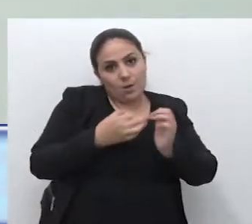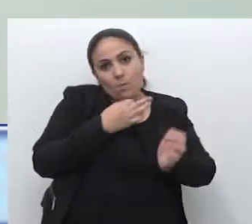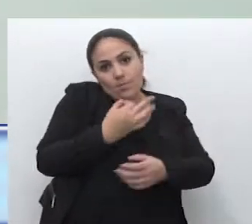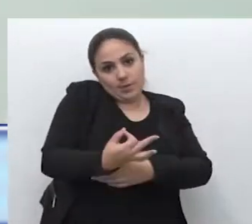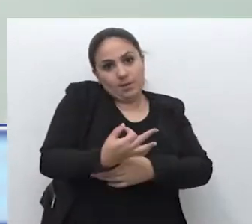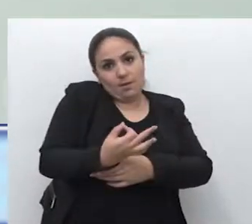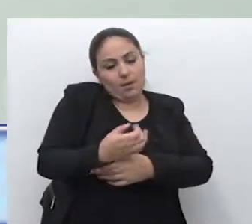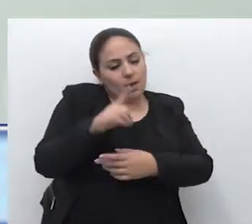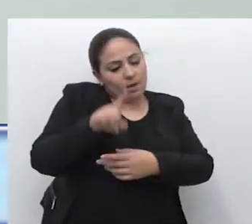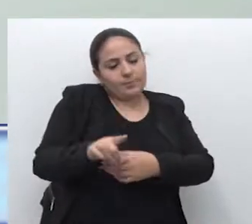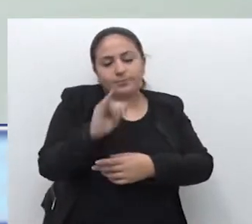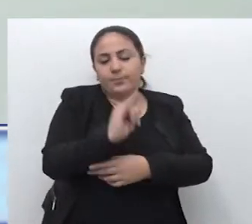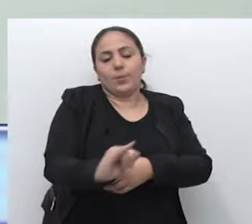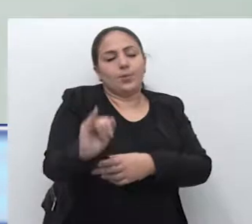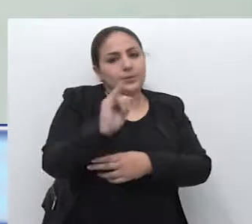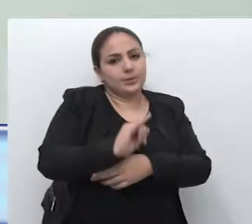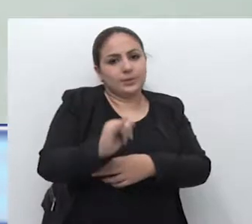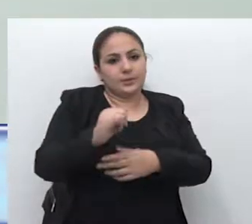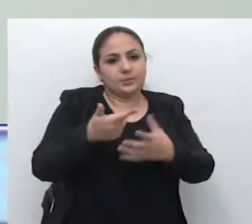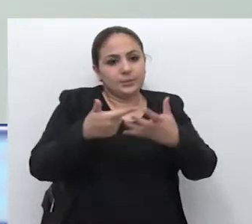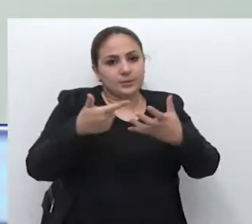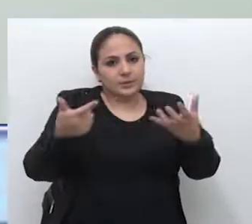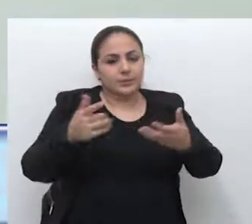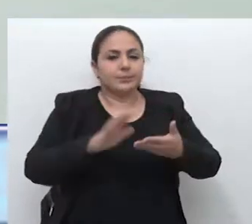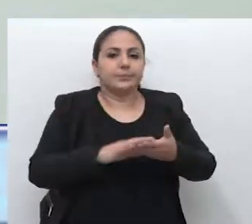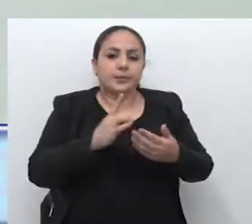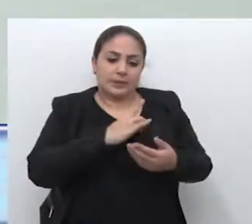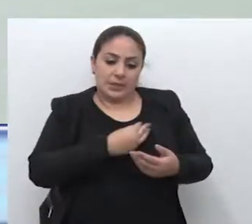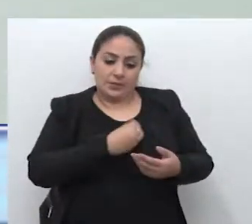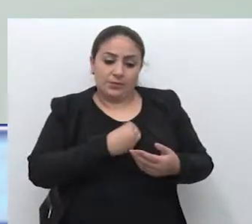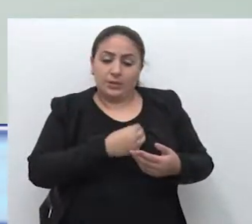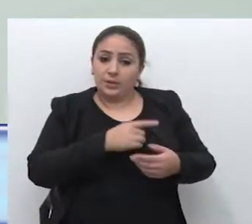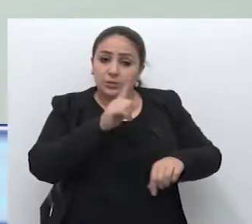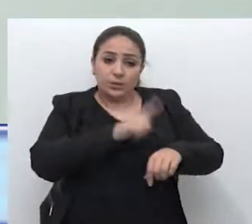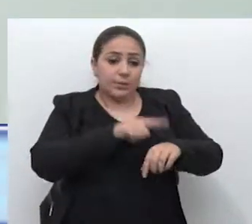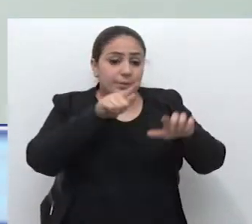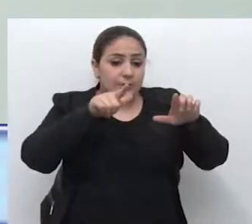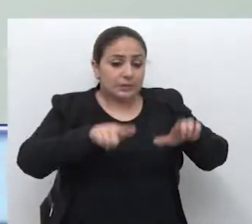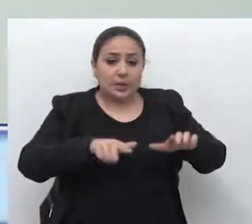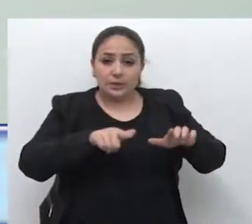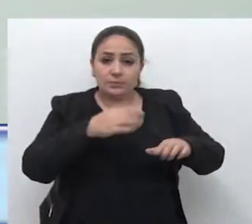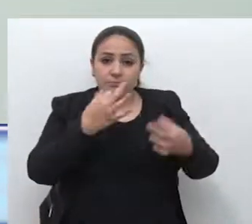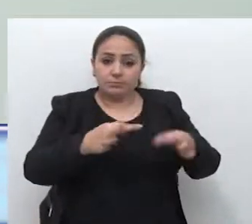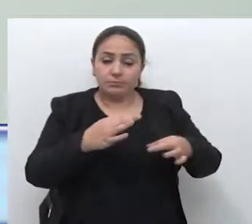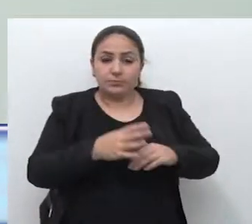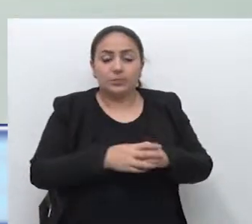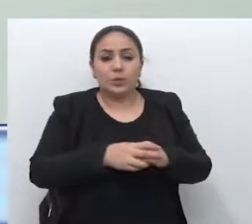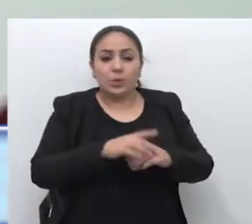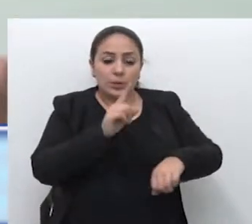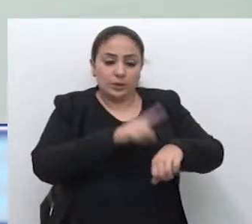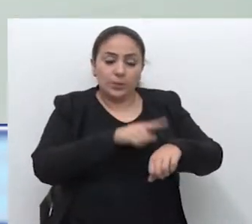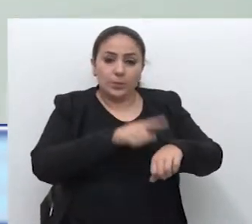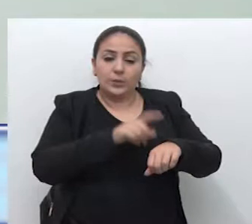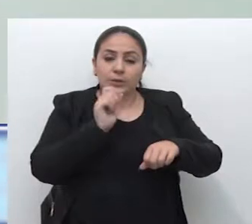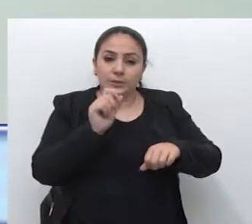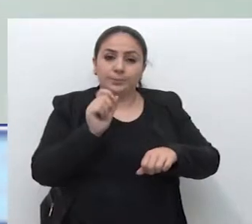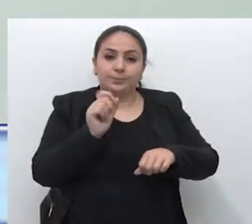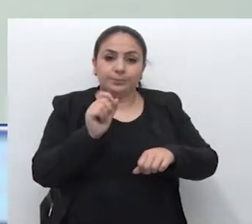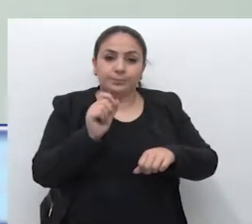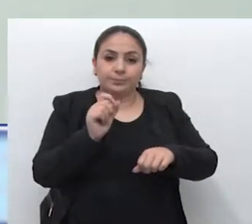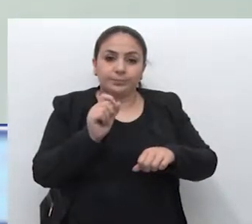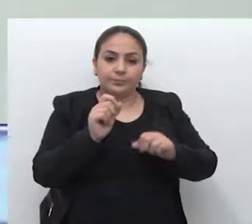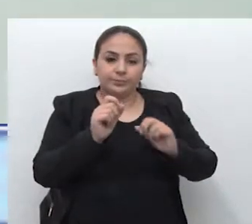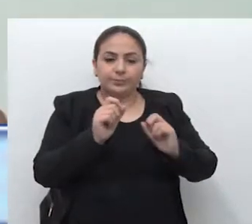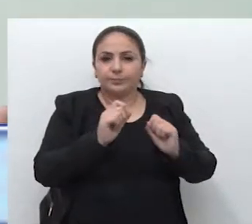opinião, ele é indispensável para o crescimento. E ele está no tempo certo, no tempo em que o transporte